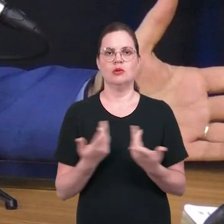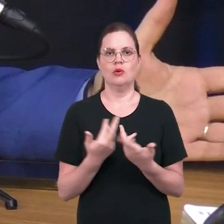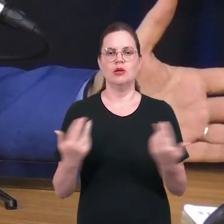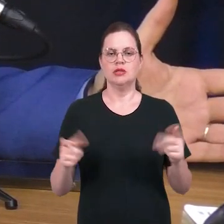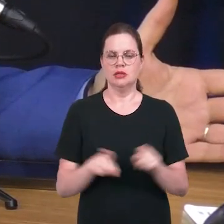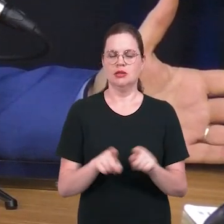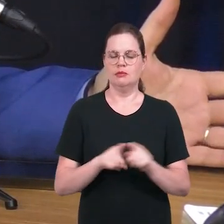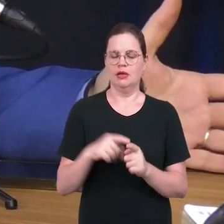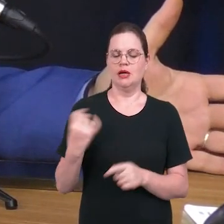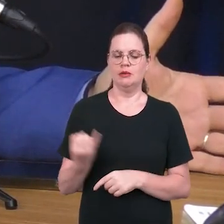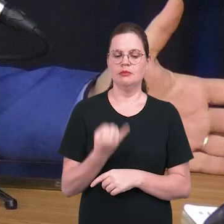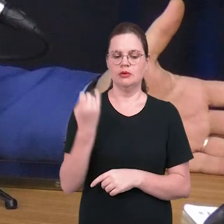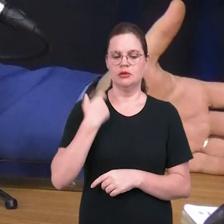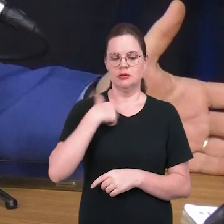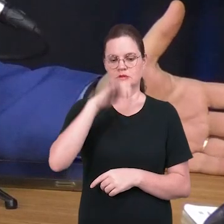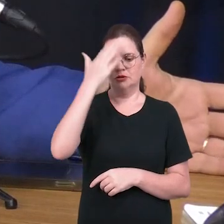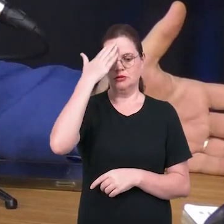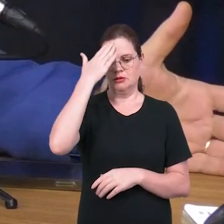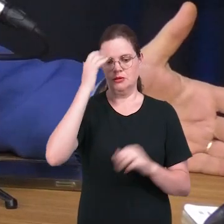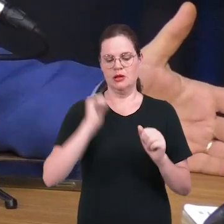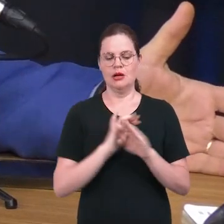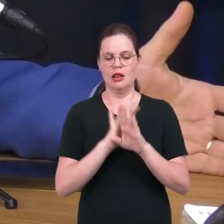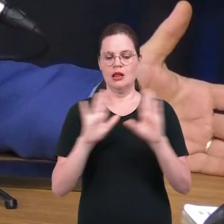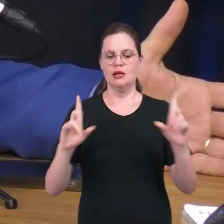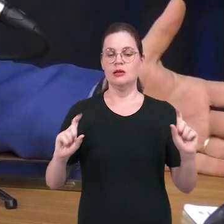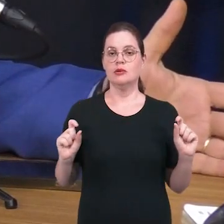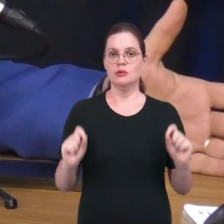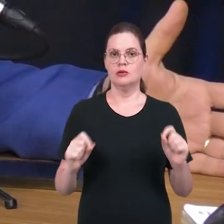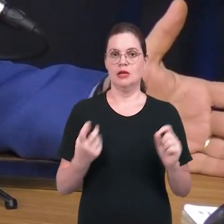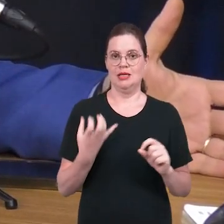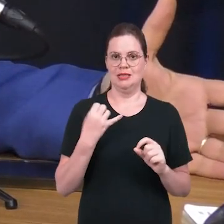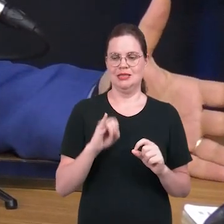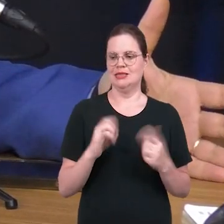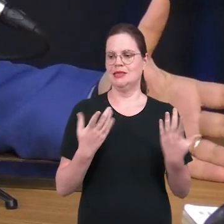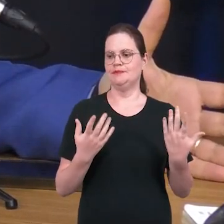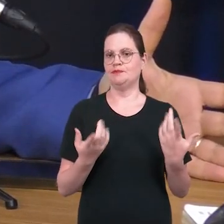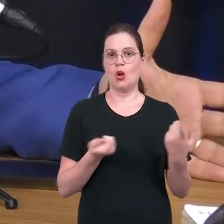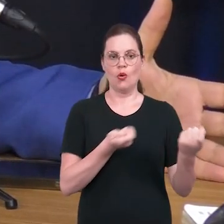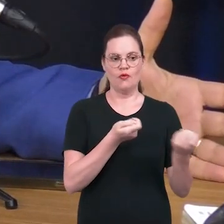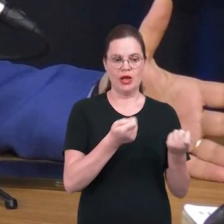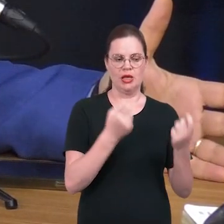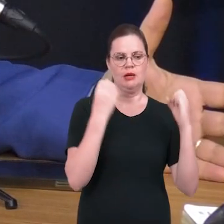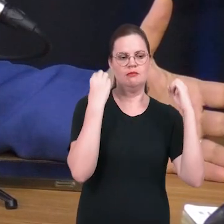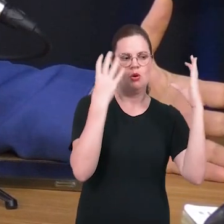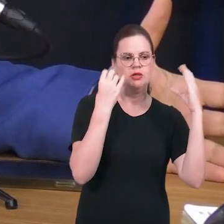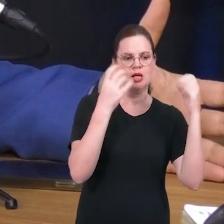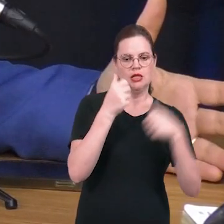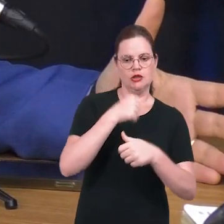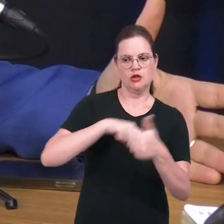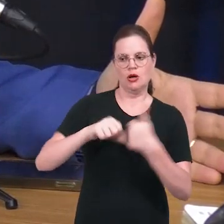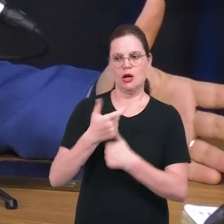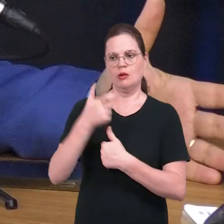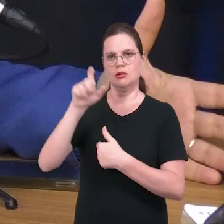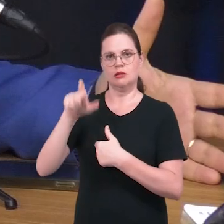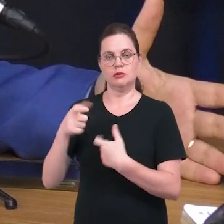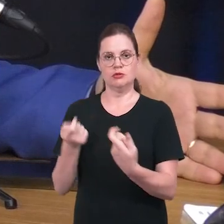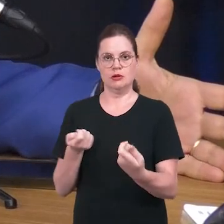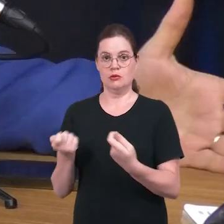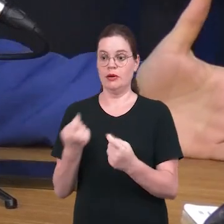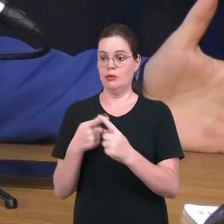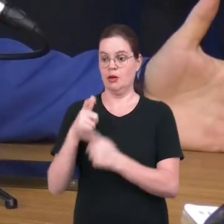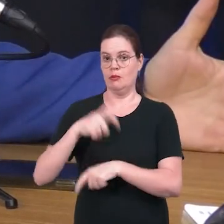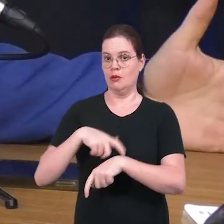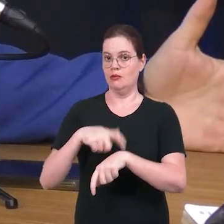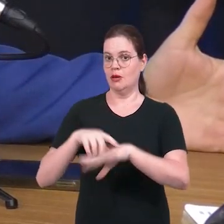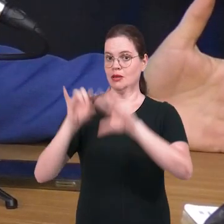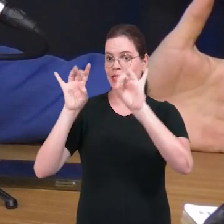é relevante numa mudança de governo como aquela, né, e num momento